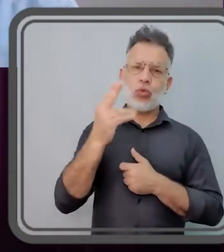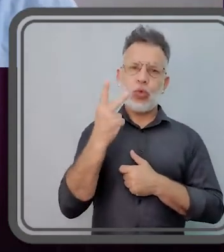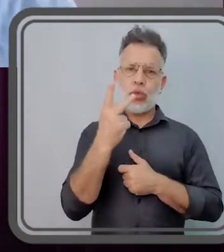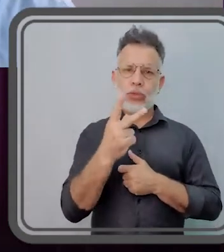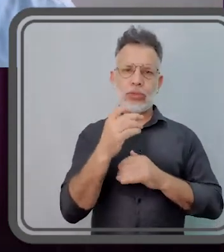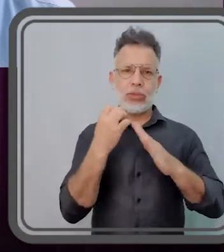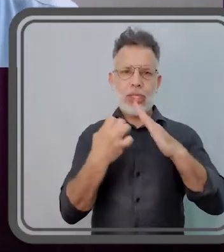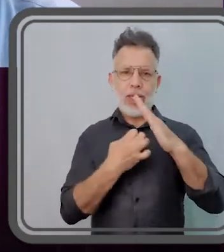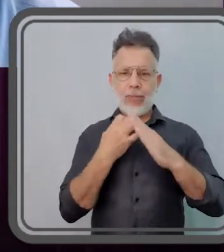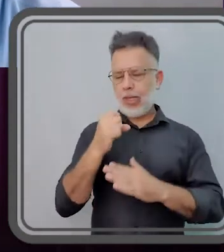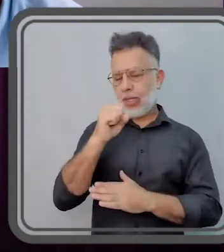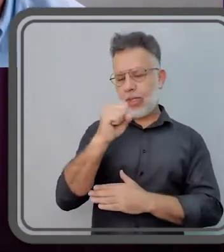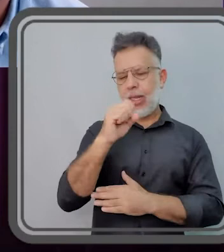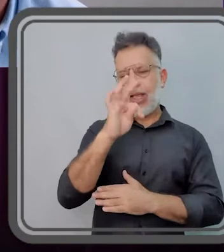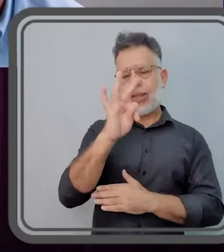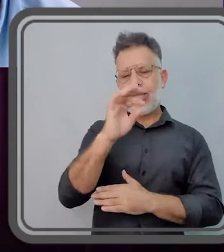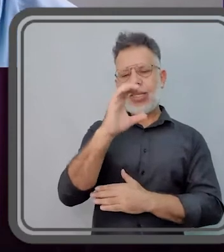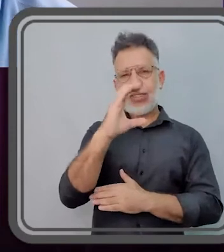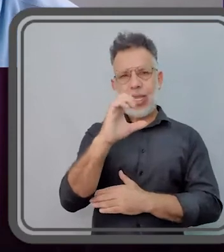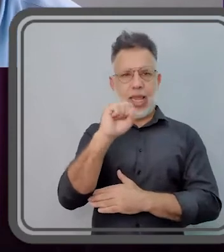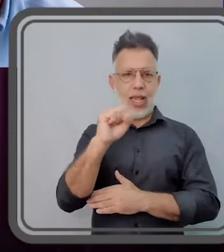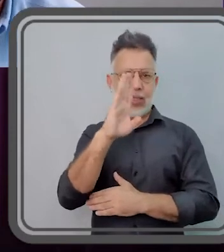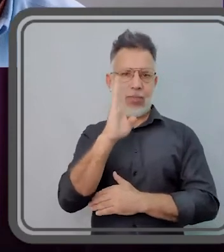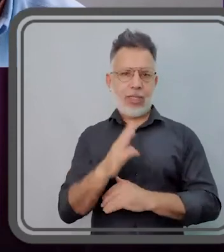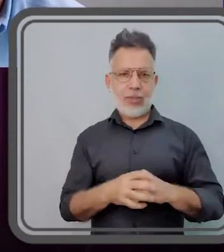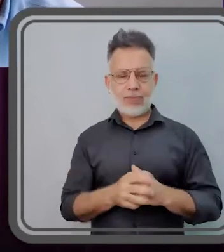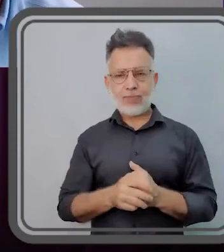futuro para a TCS Brasil?